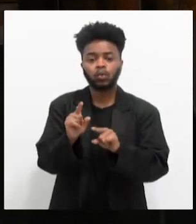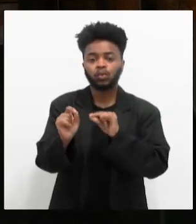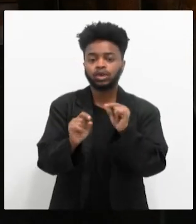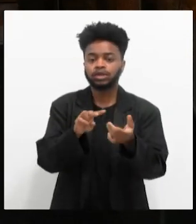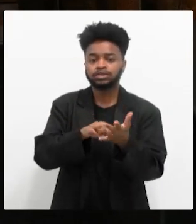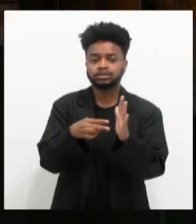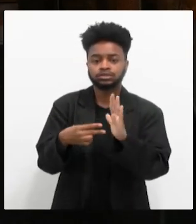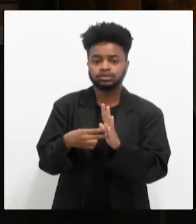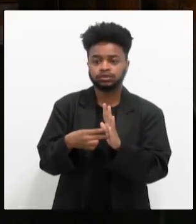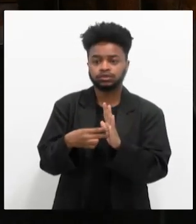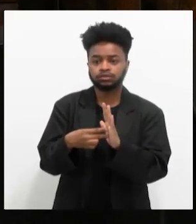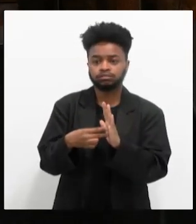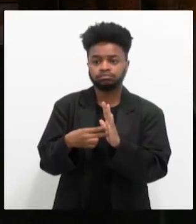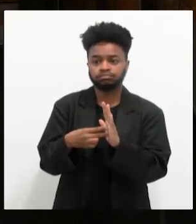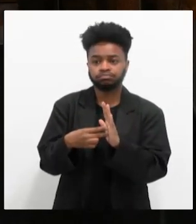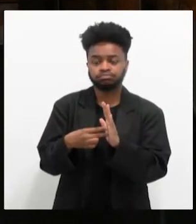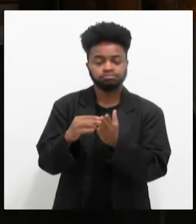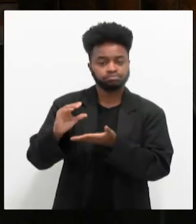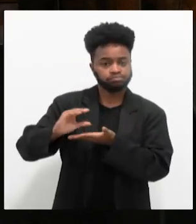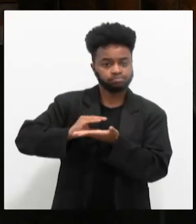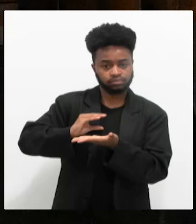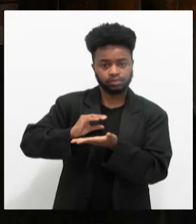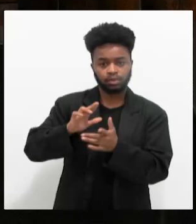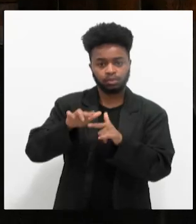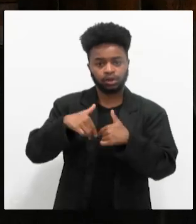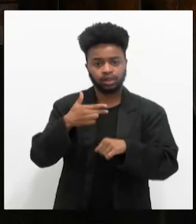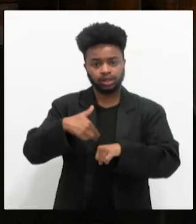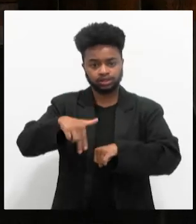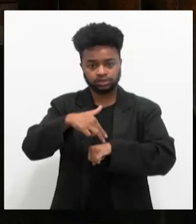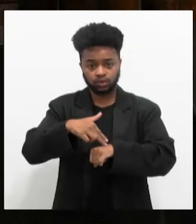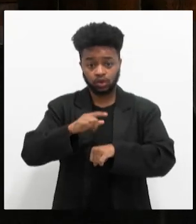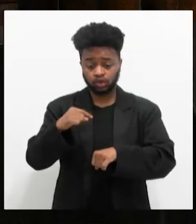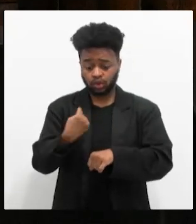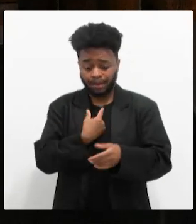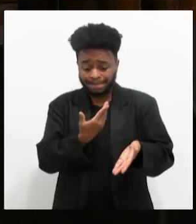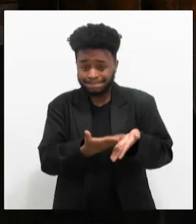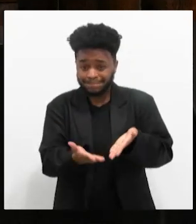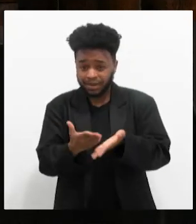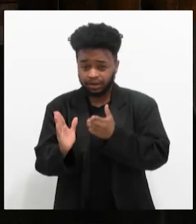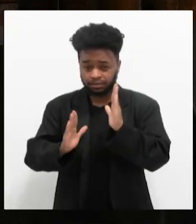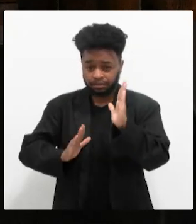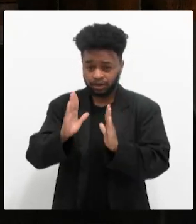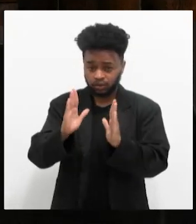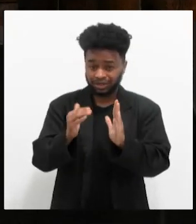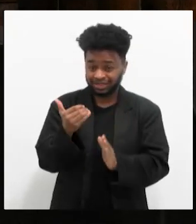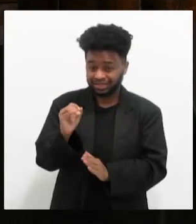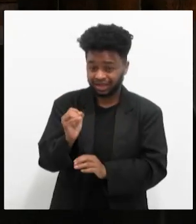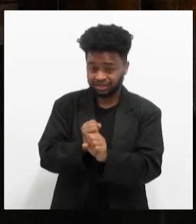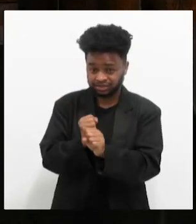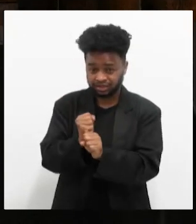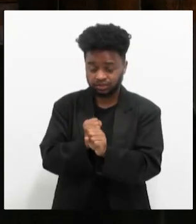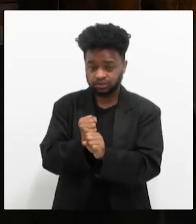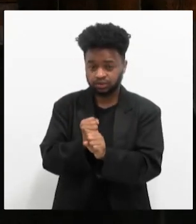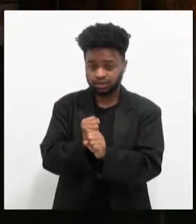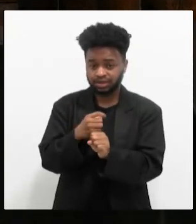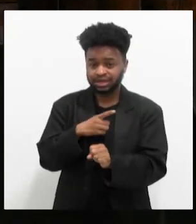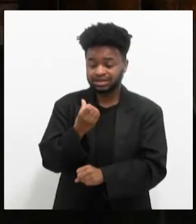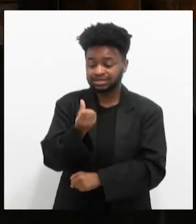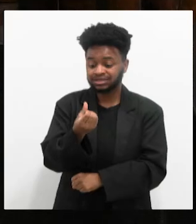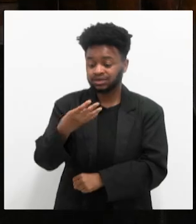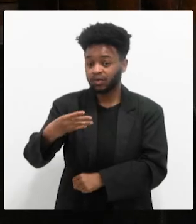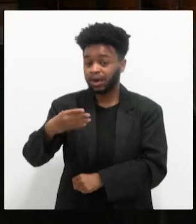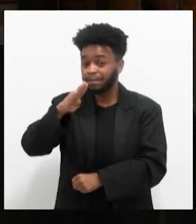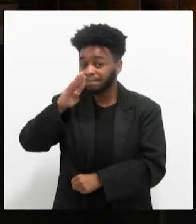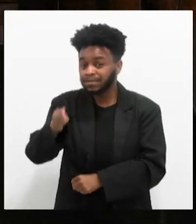representa os ganhos da União. Nossas perdas, em 10 anos, chegam na ordem de